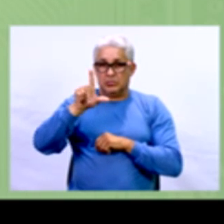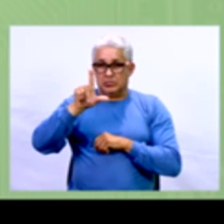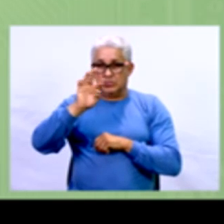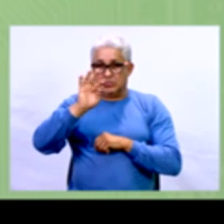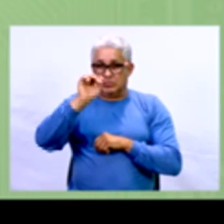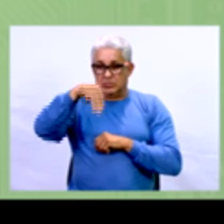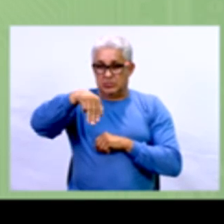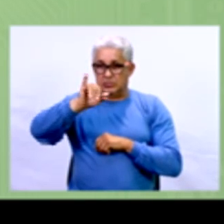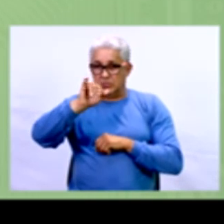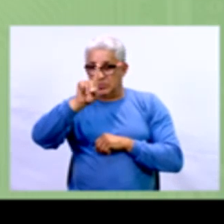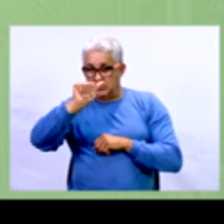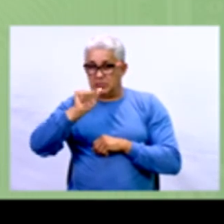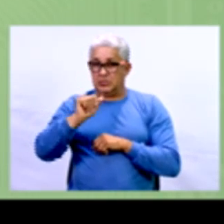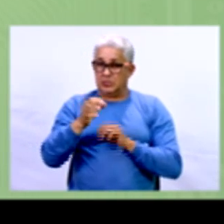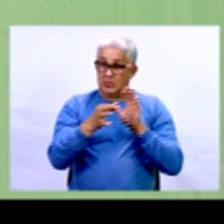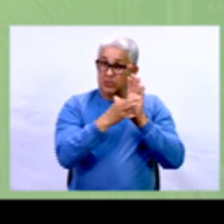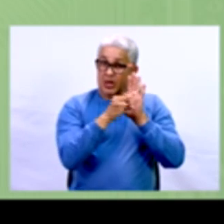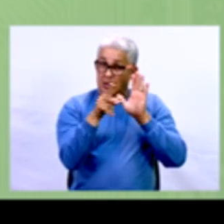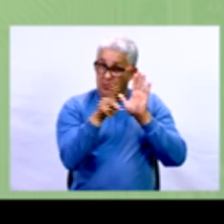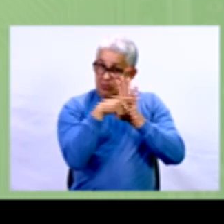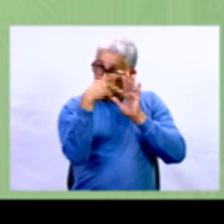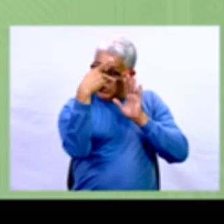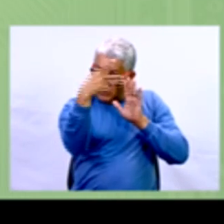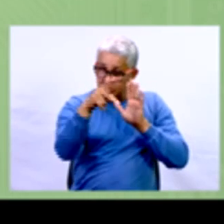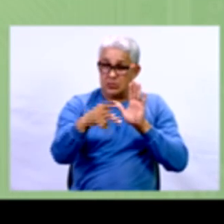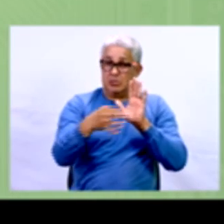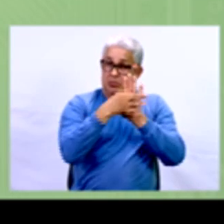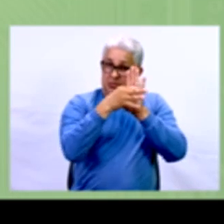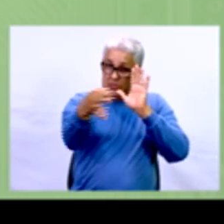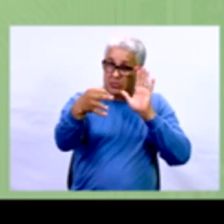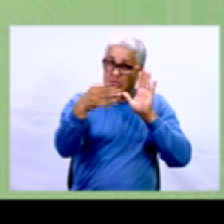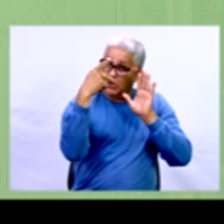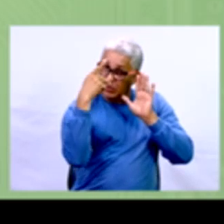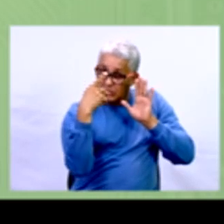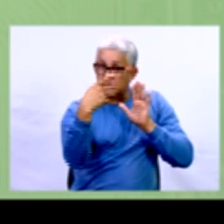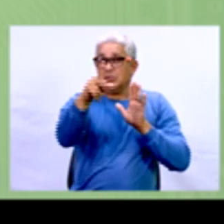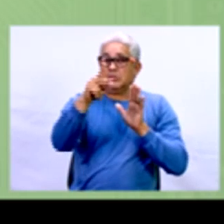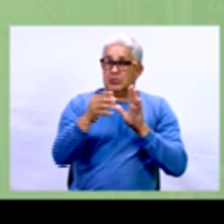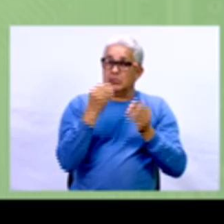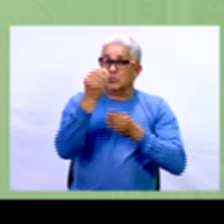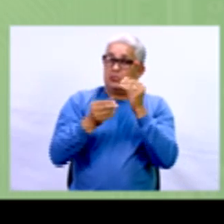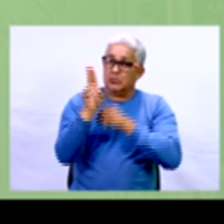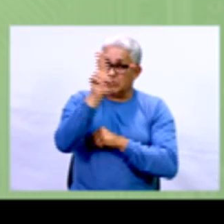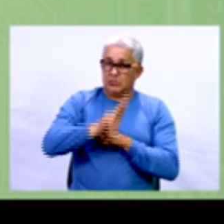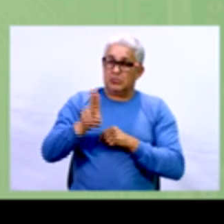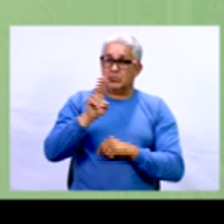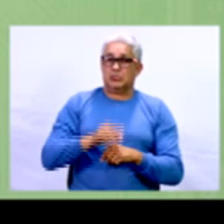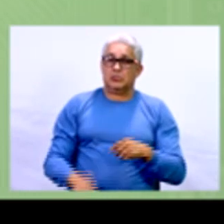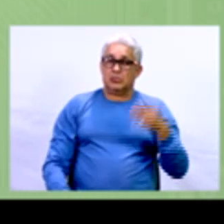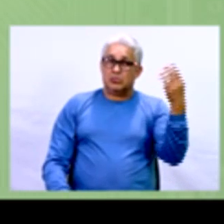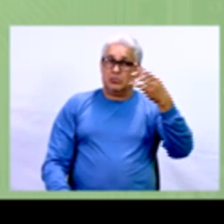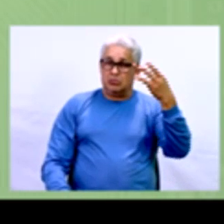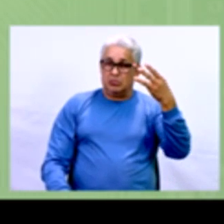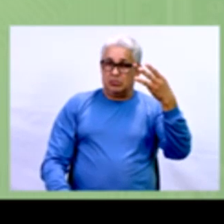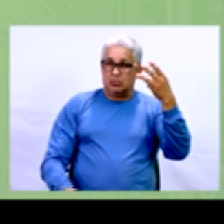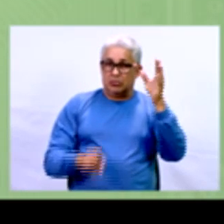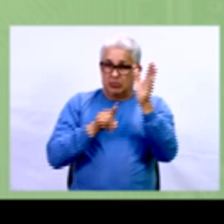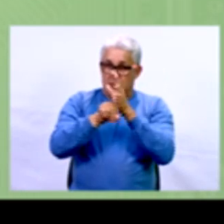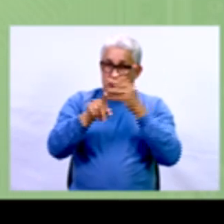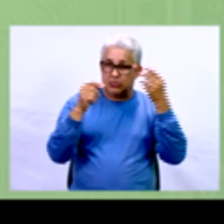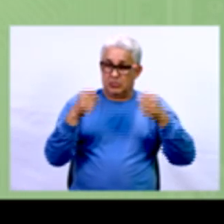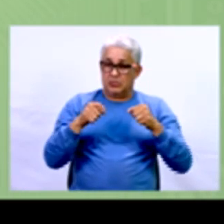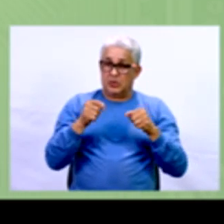Então, é uma opinião sua, né? Em que situação você vai usar um recurso multimídia. Na 3, eu preciso que